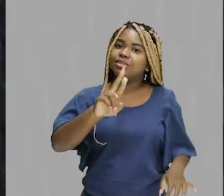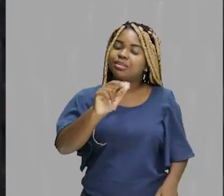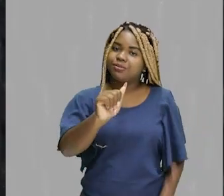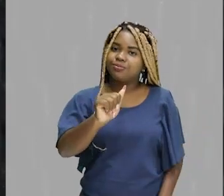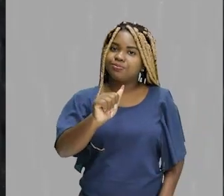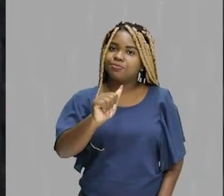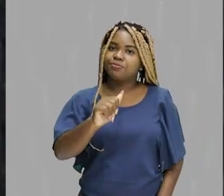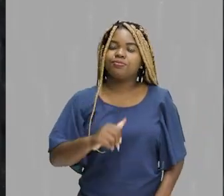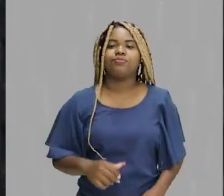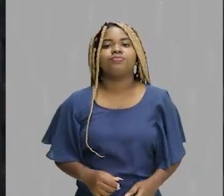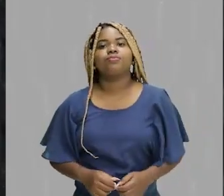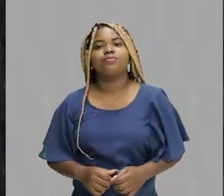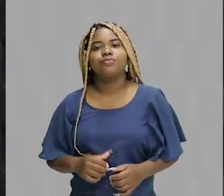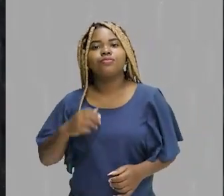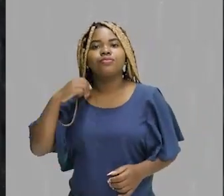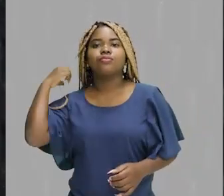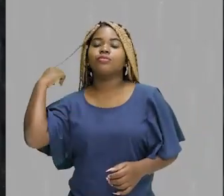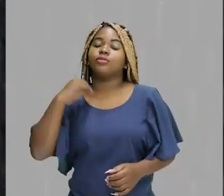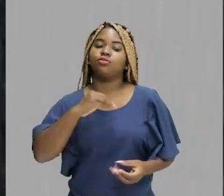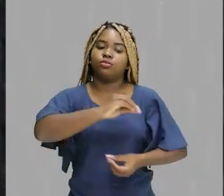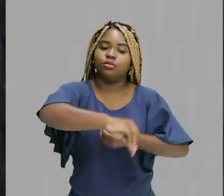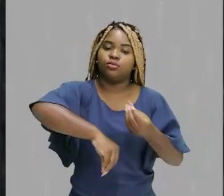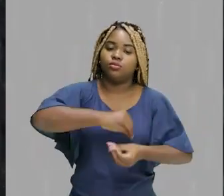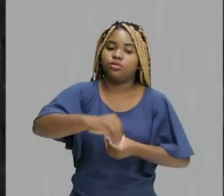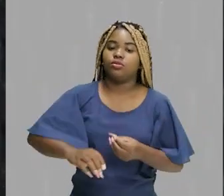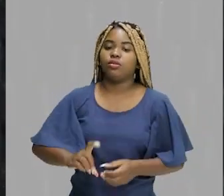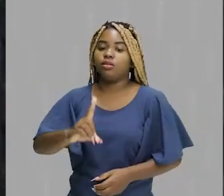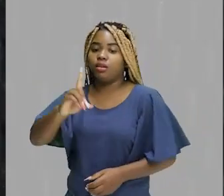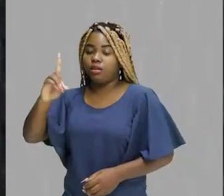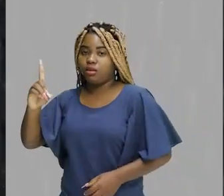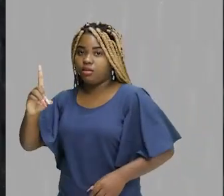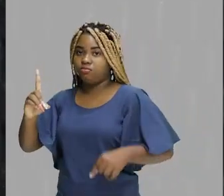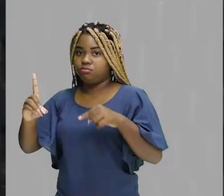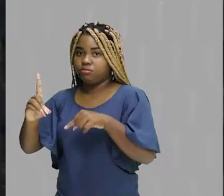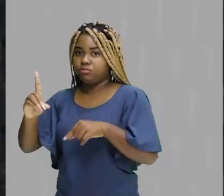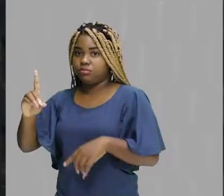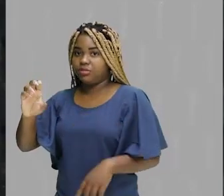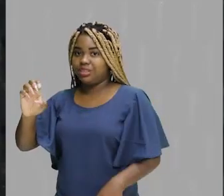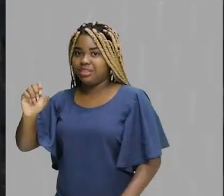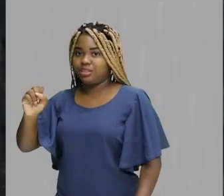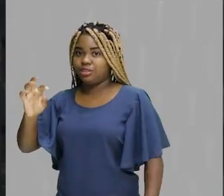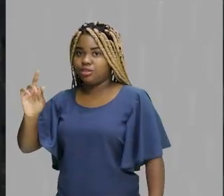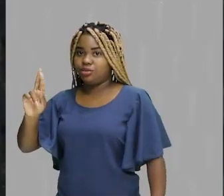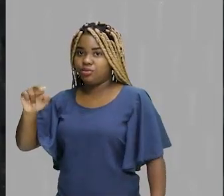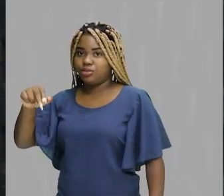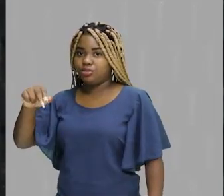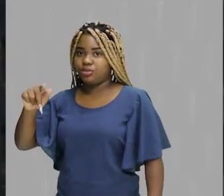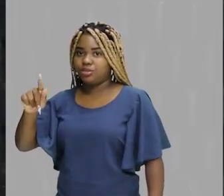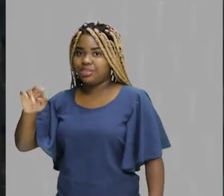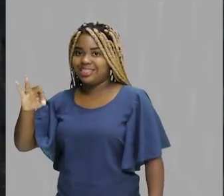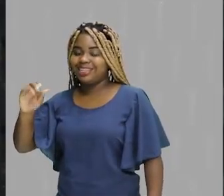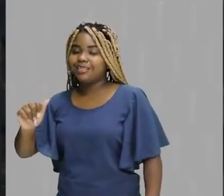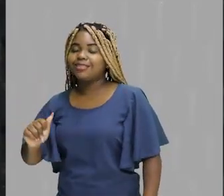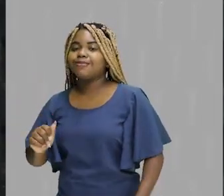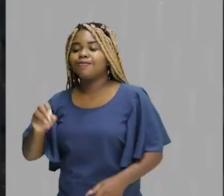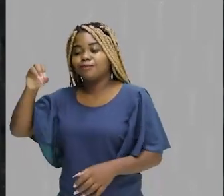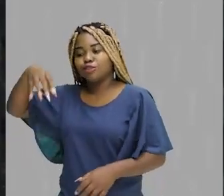certo? Levógera. Então, nós temos substância destrógera, que desvia a luz polarizada para a direita, e